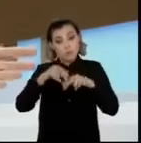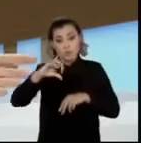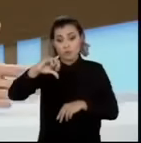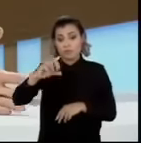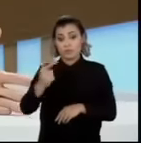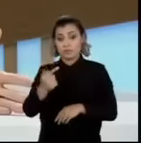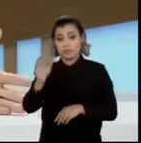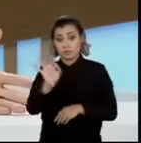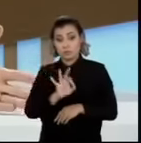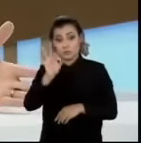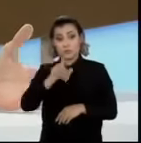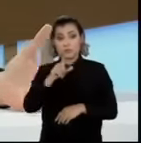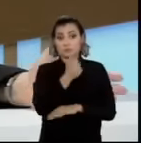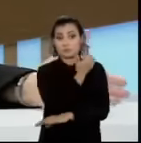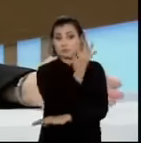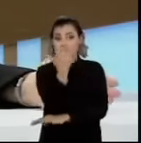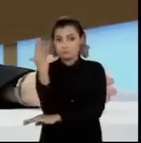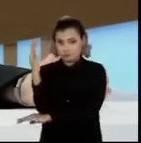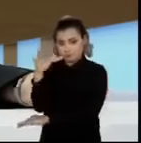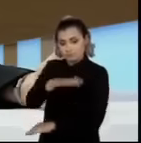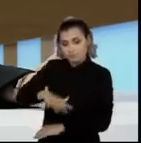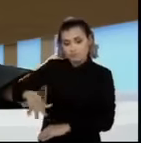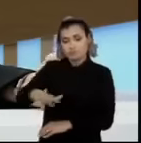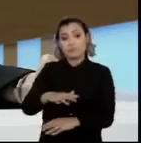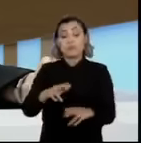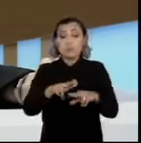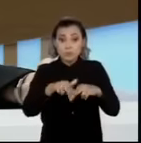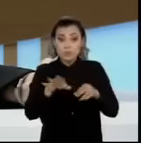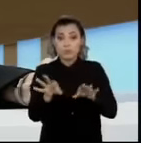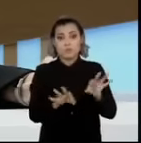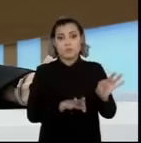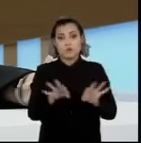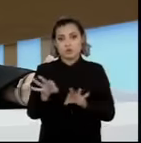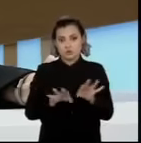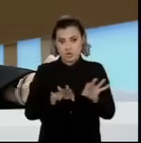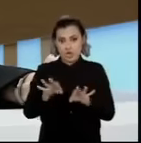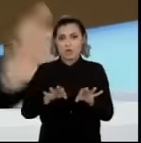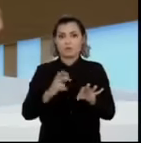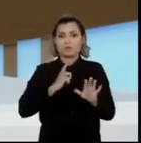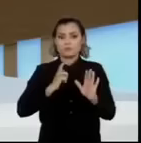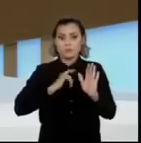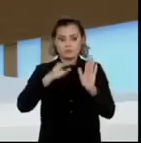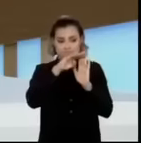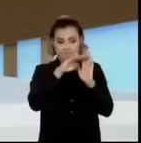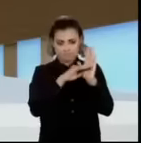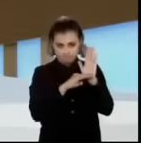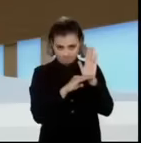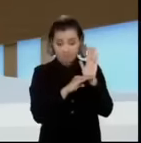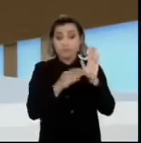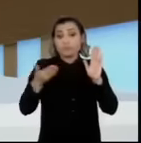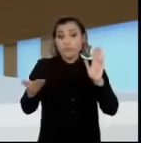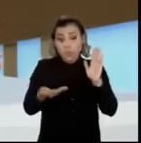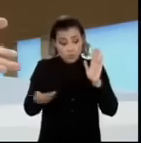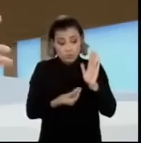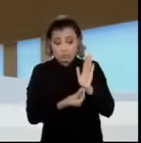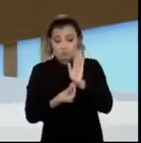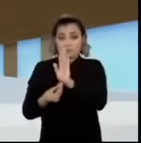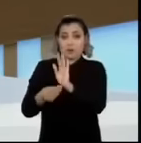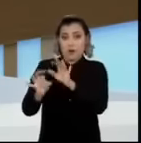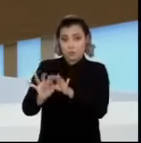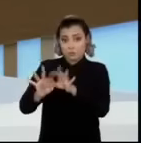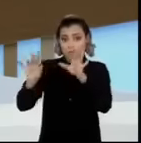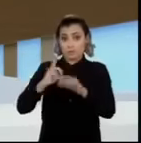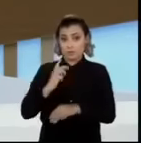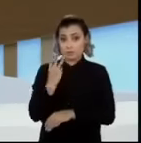de ativos ambientais. No projeto do relator Kim Kataguiri, hoje o licenciamento tem 3 fases,